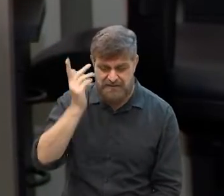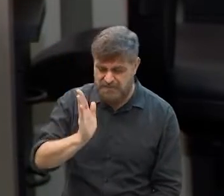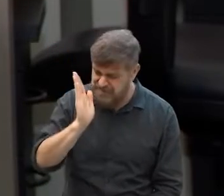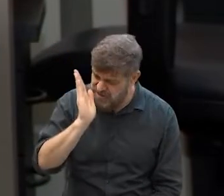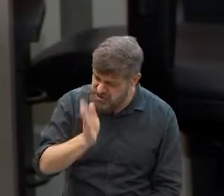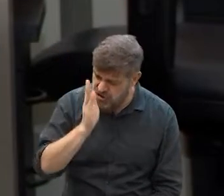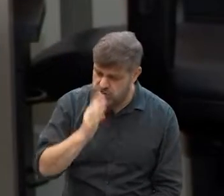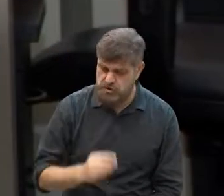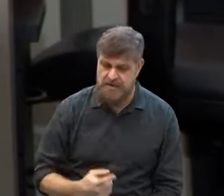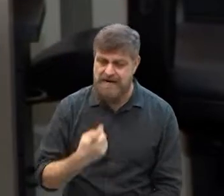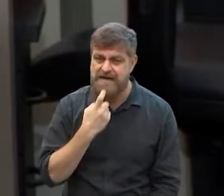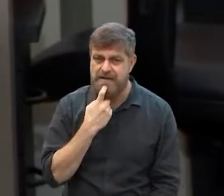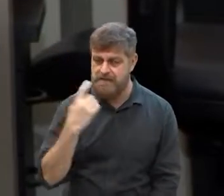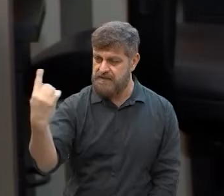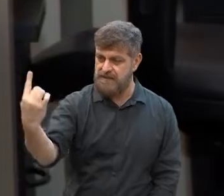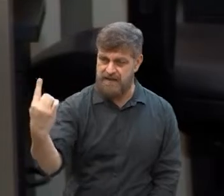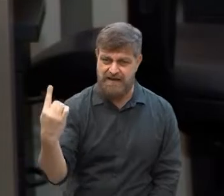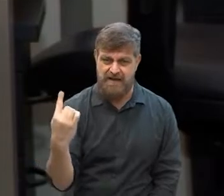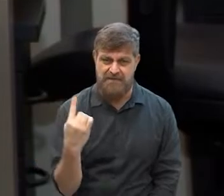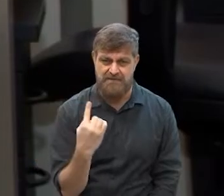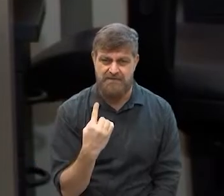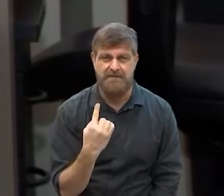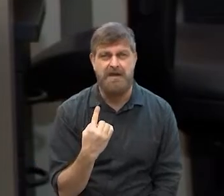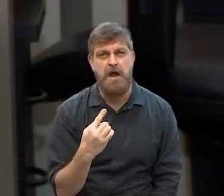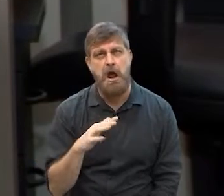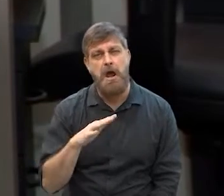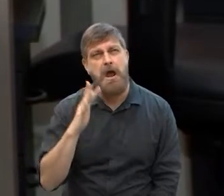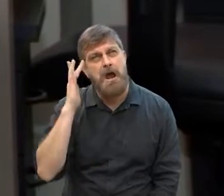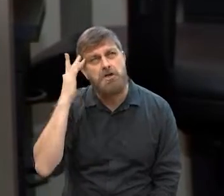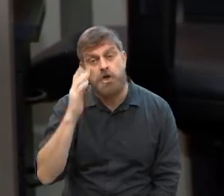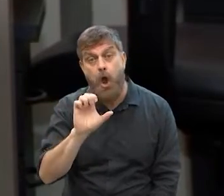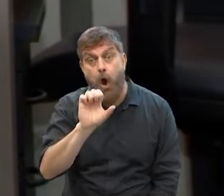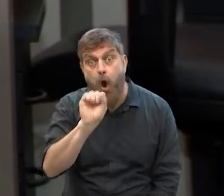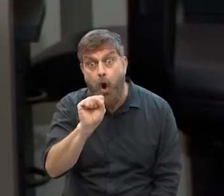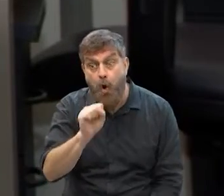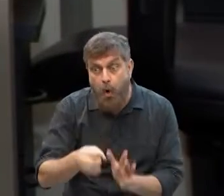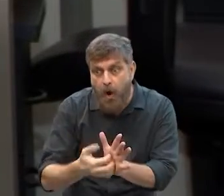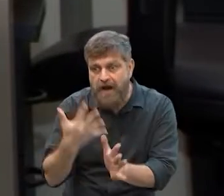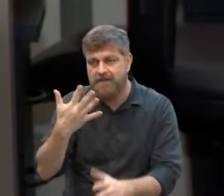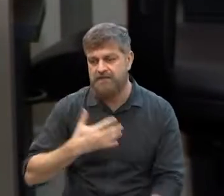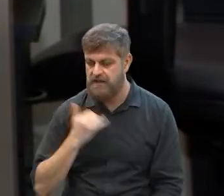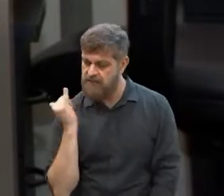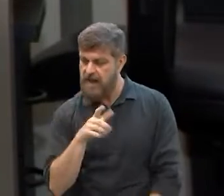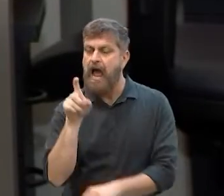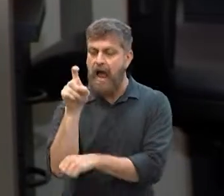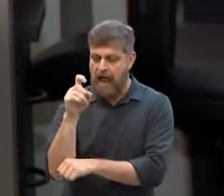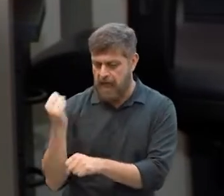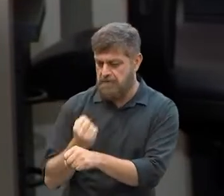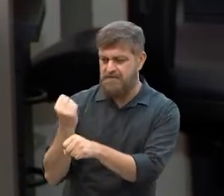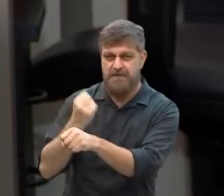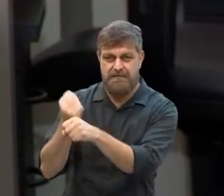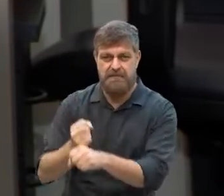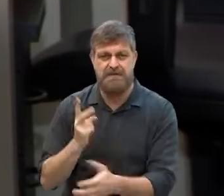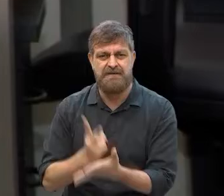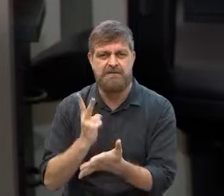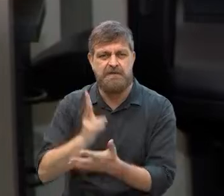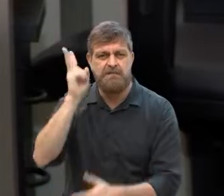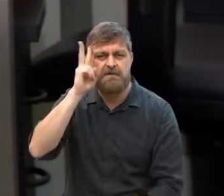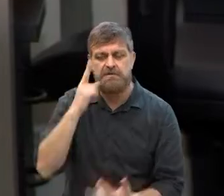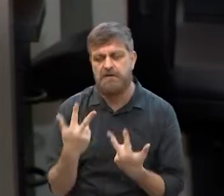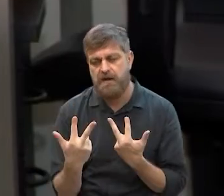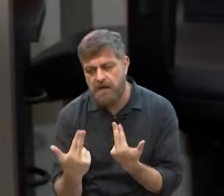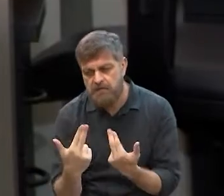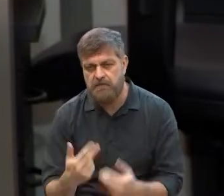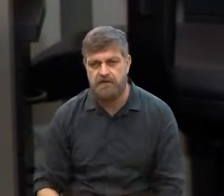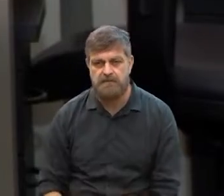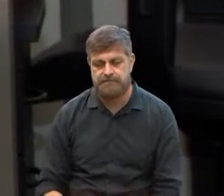Já vieram para Campinas, acho que umas 8 vezes, anunciar as obras do Centro de Convivência. E é sempre a mesma história, e